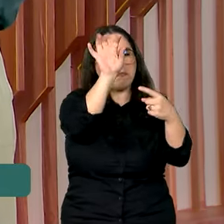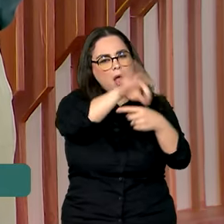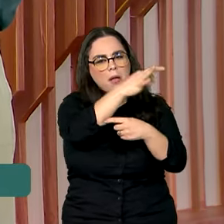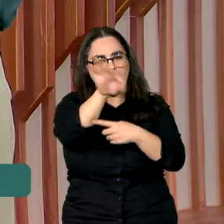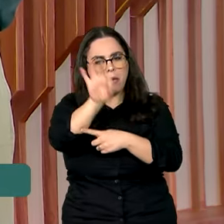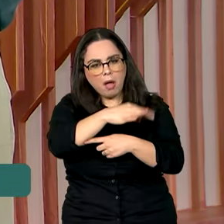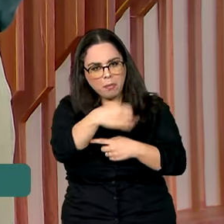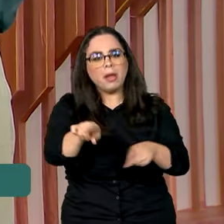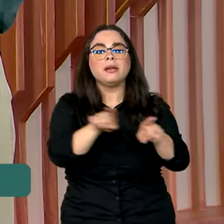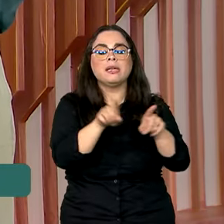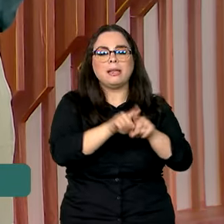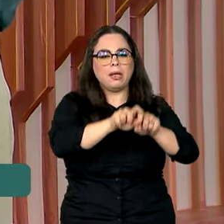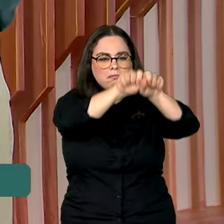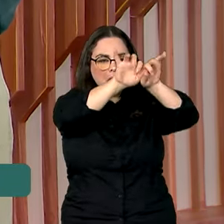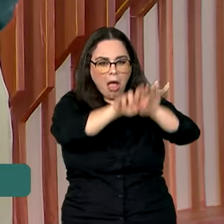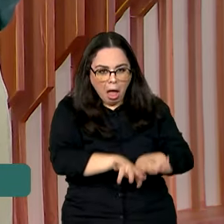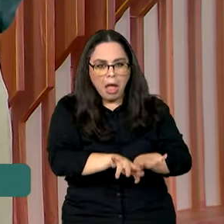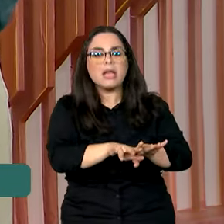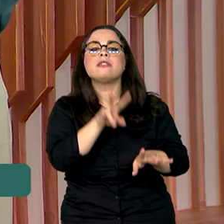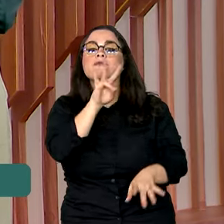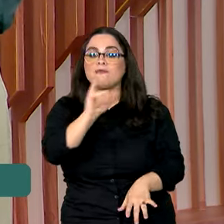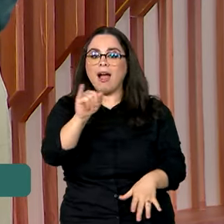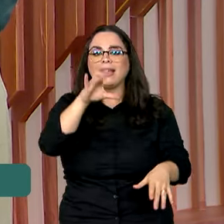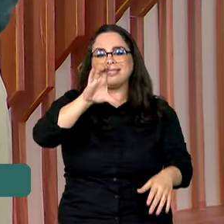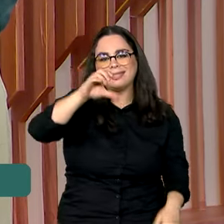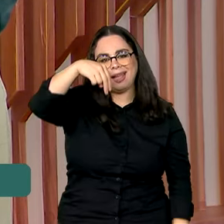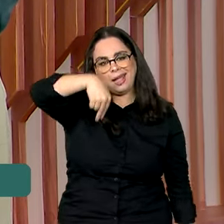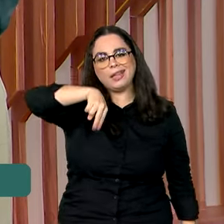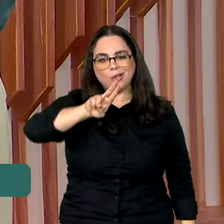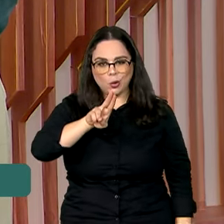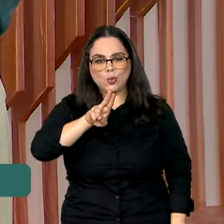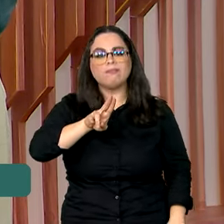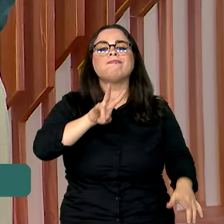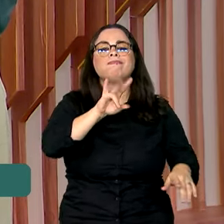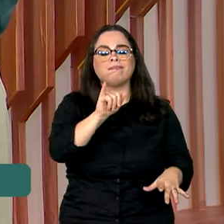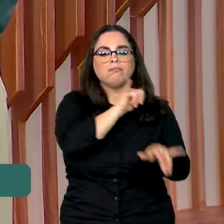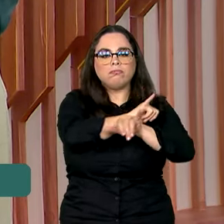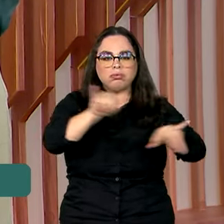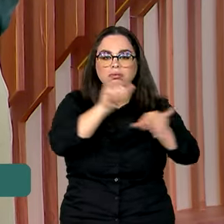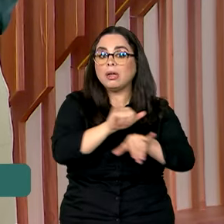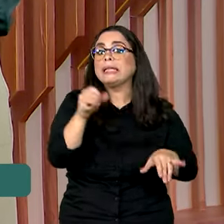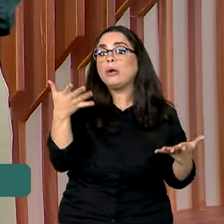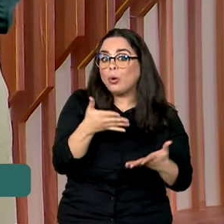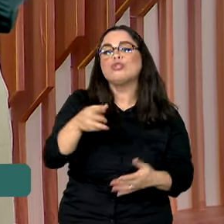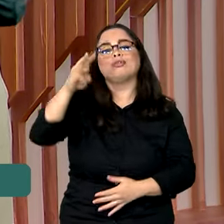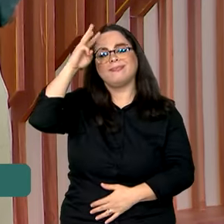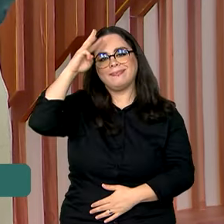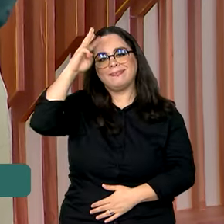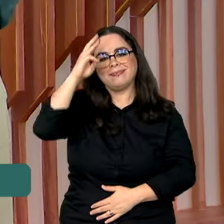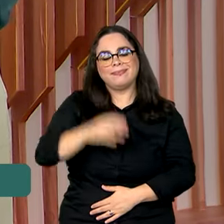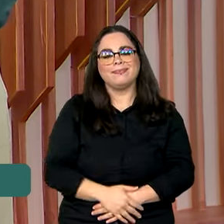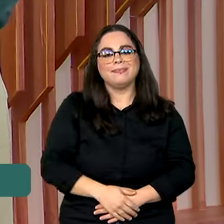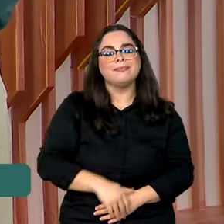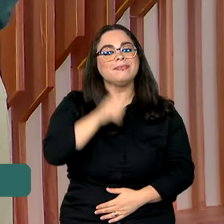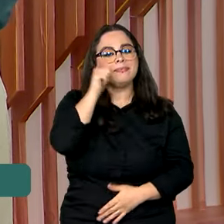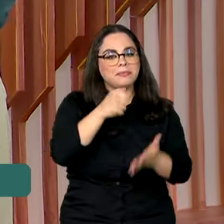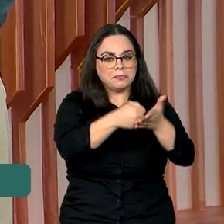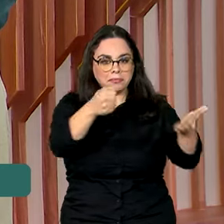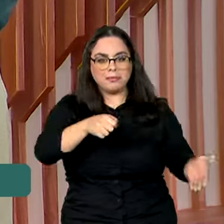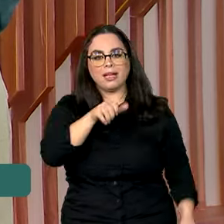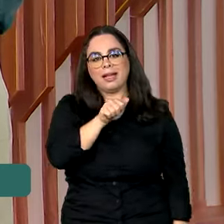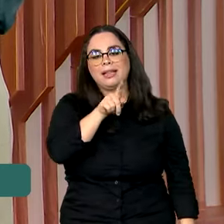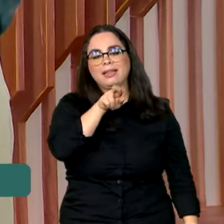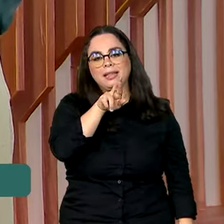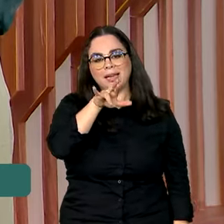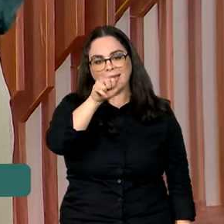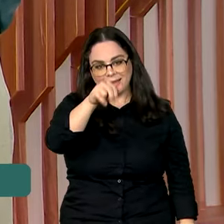notas preliminares das discursivas do Concurso Nacional Unificado vão ser divulgadas nesta terça-feira. A repórter